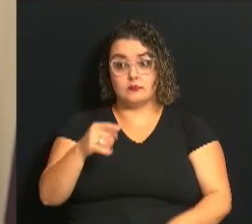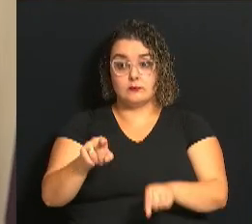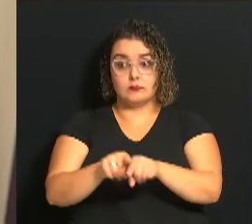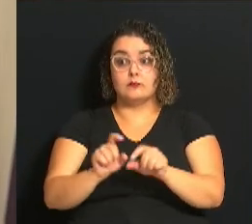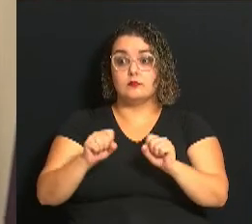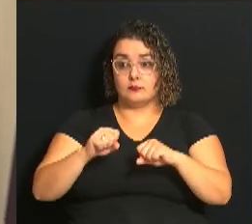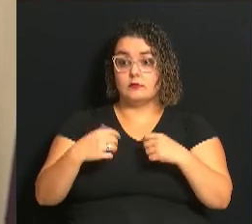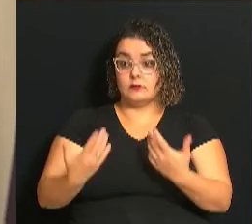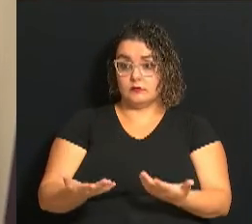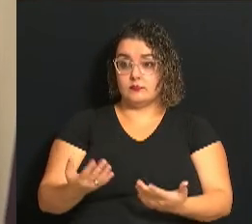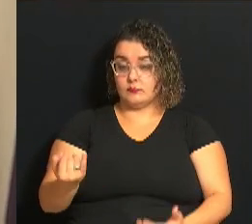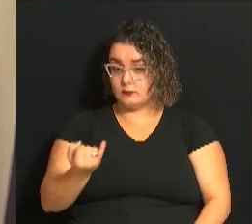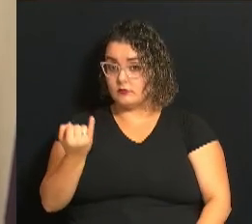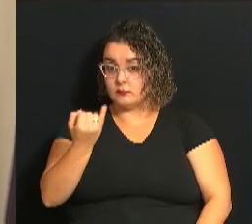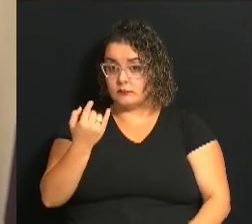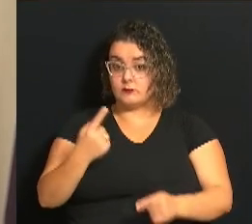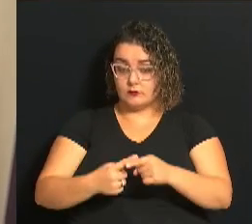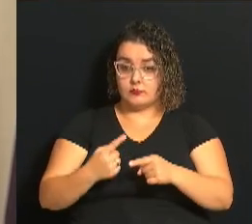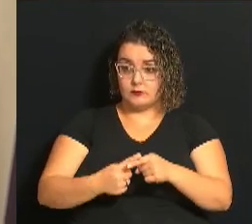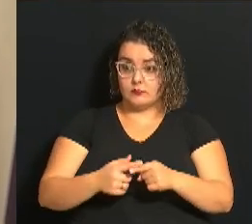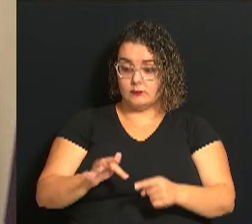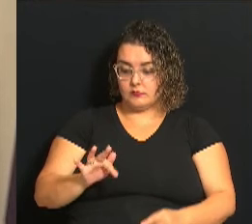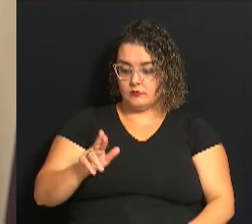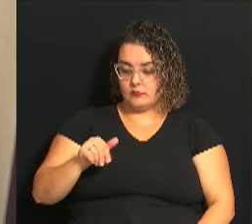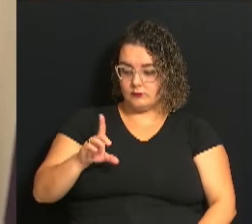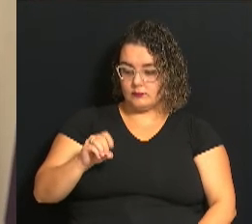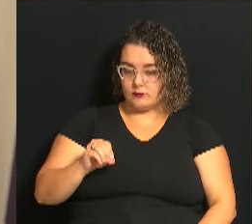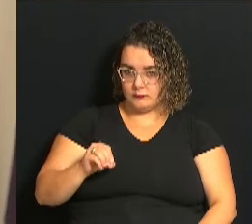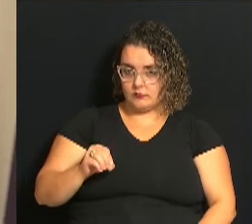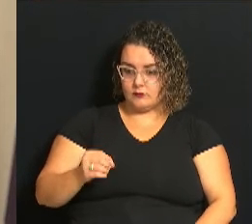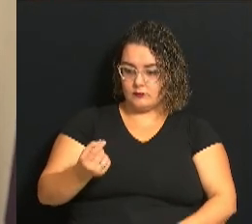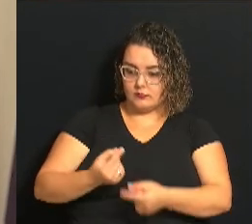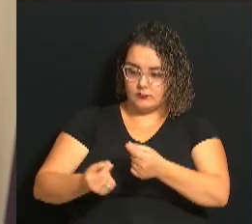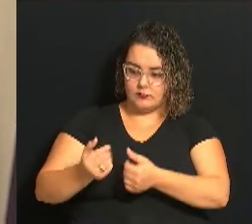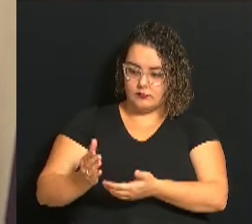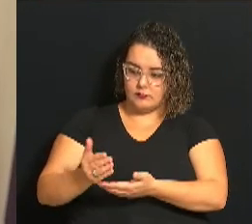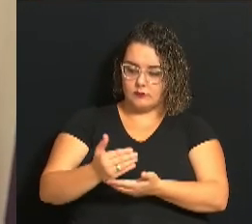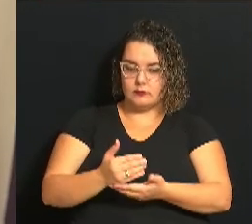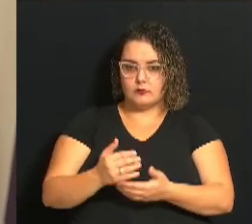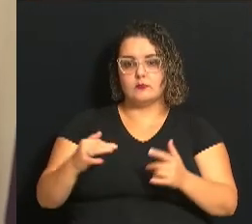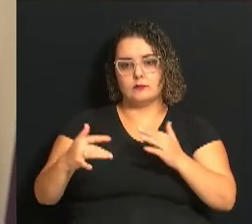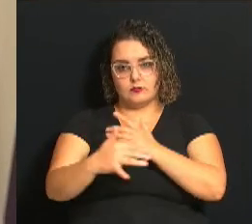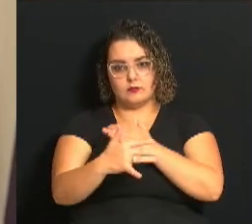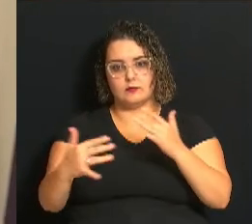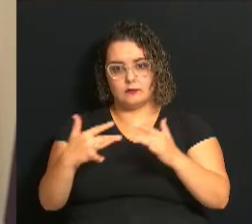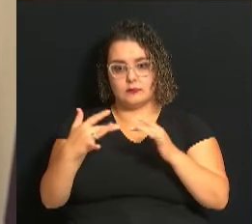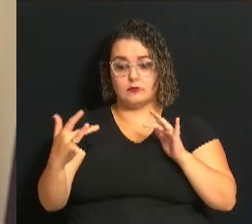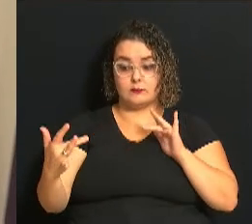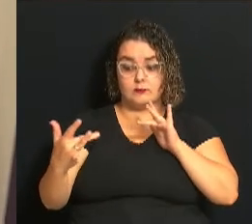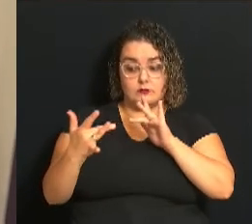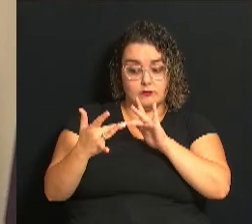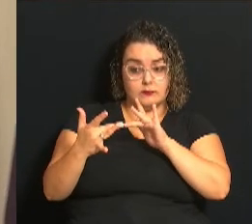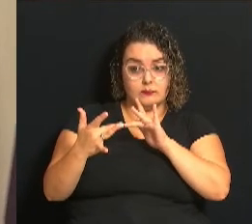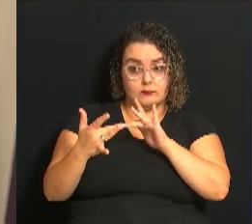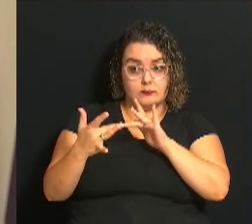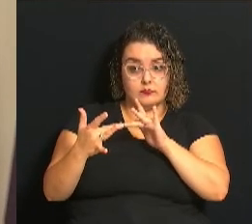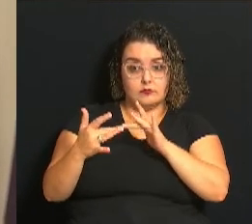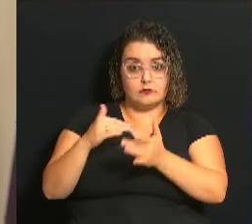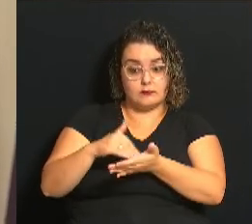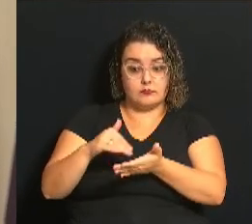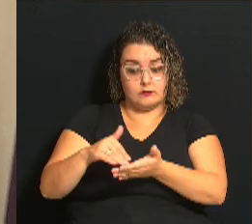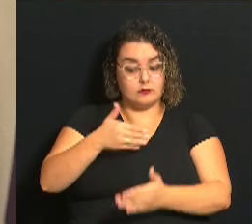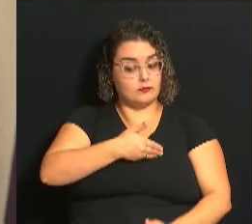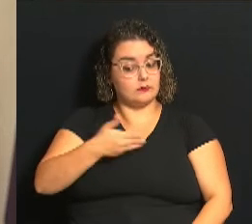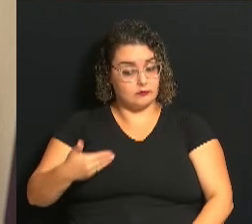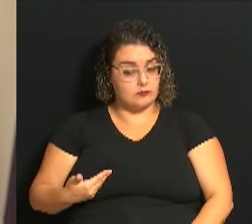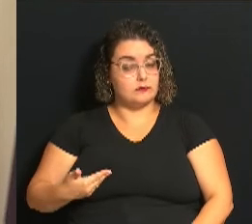Sim, ele é muito importante, porque hoje o fundo, né, do urbanismo ele está ligado à Secretaria de Governo. Então,